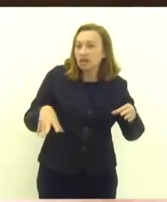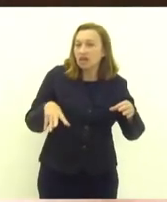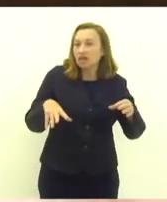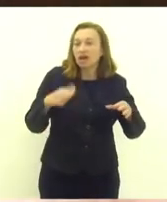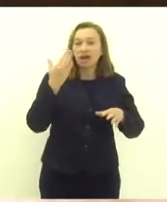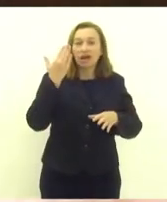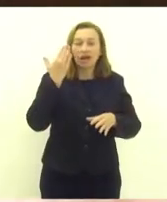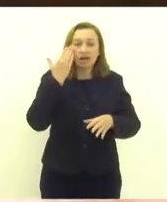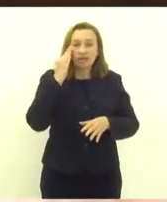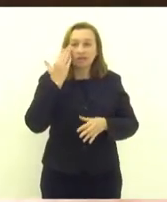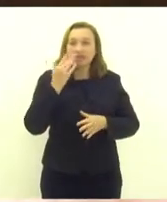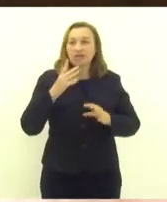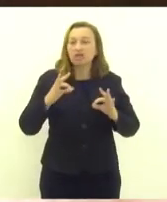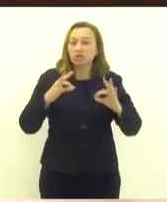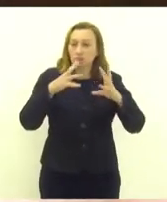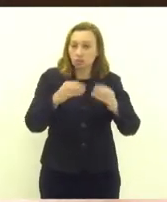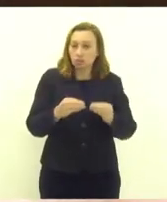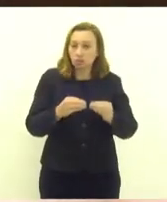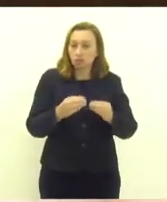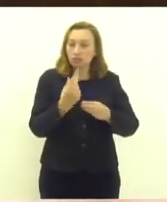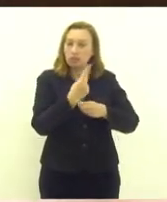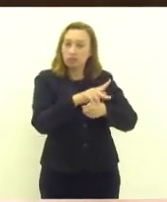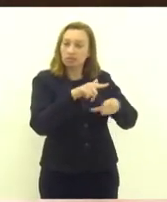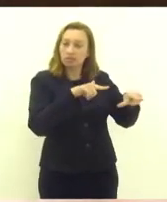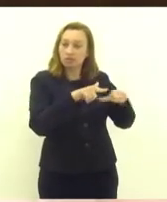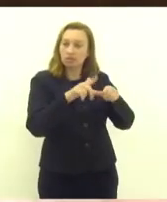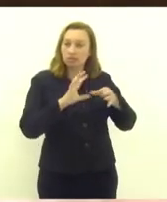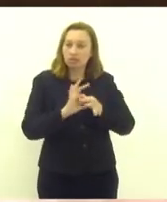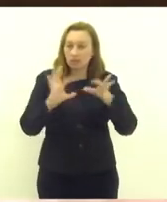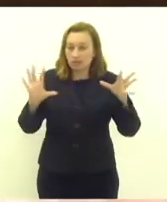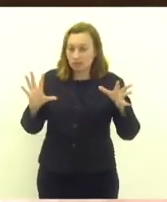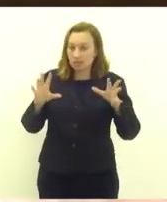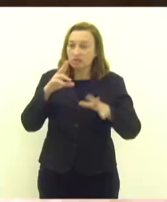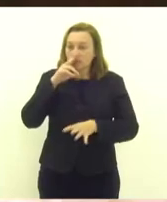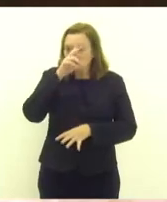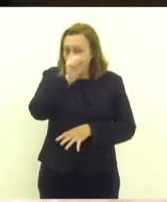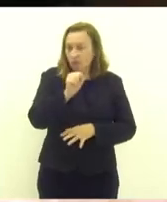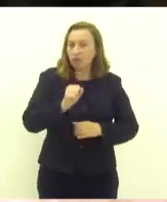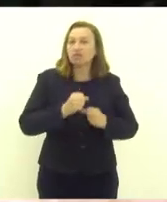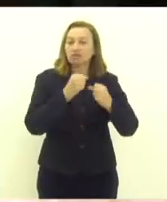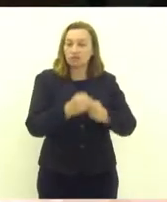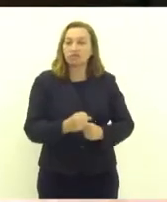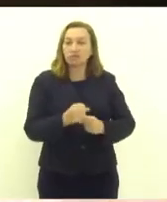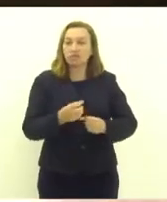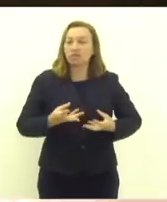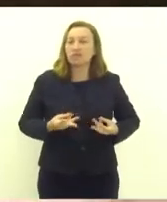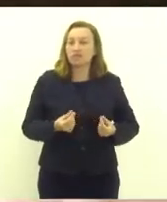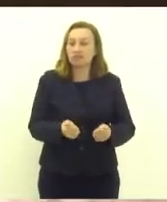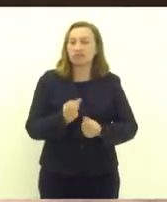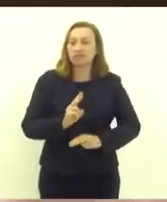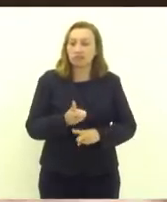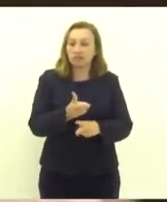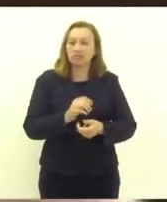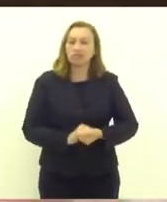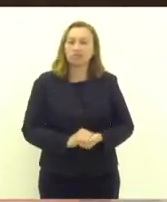vezes parece divergente é pela sua atuação republicana e forte firme sempre sensível